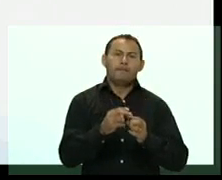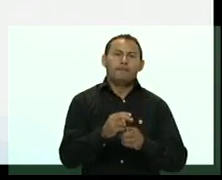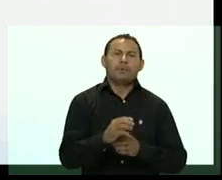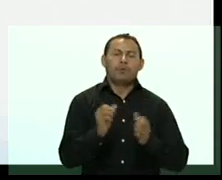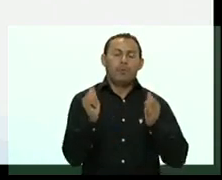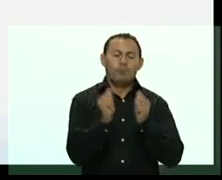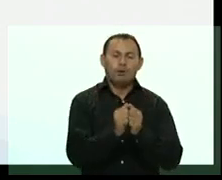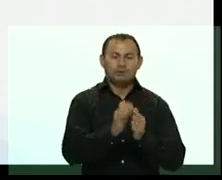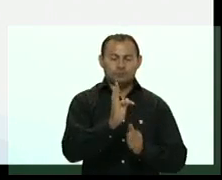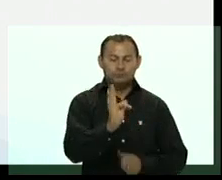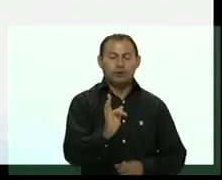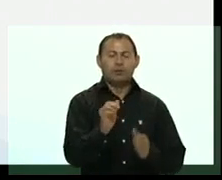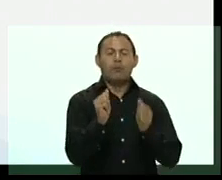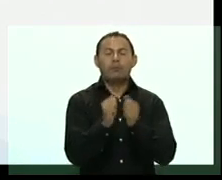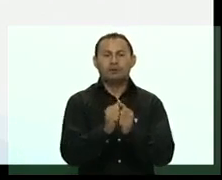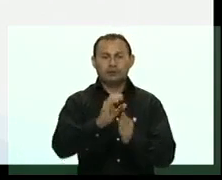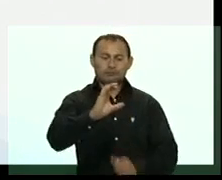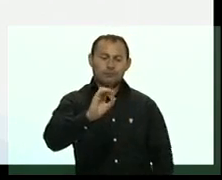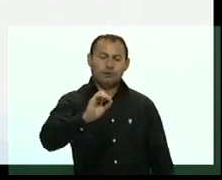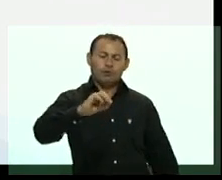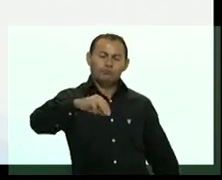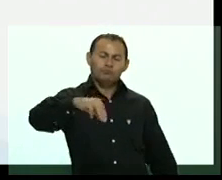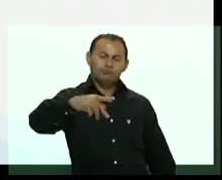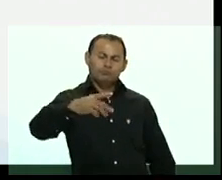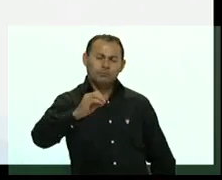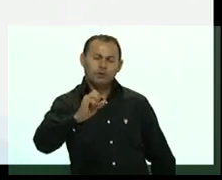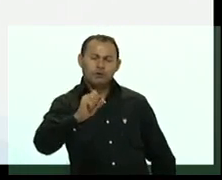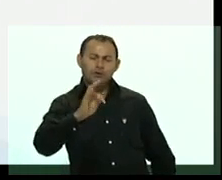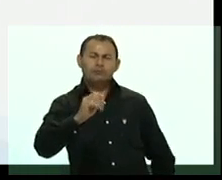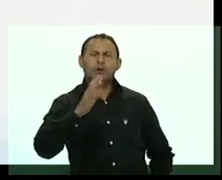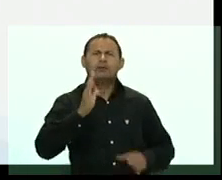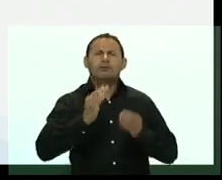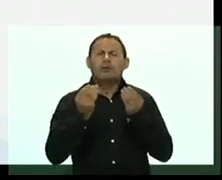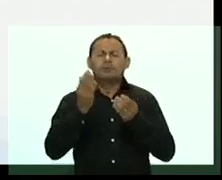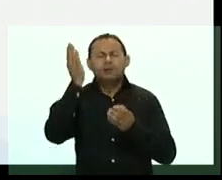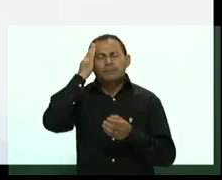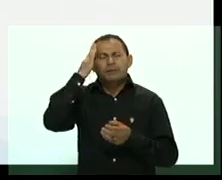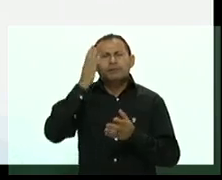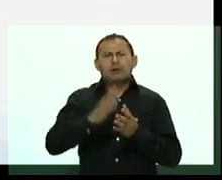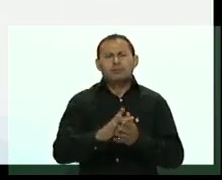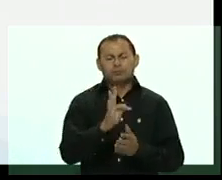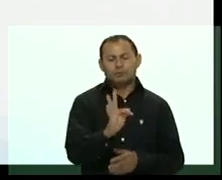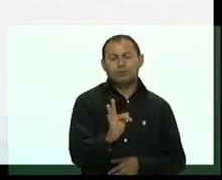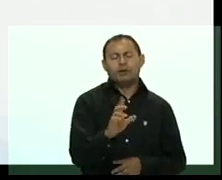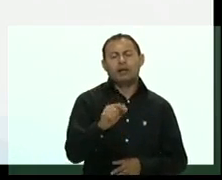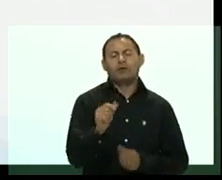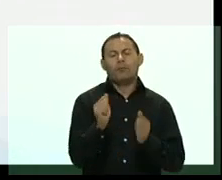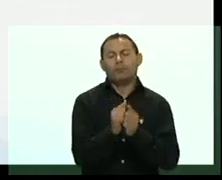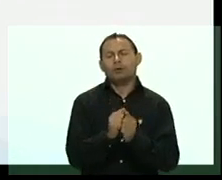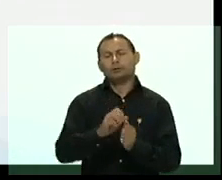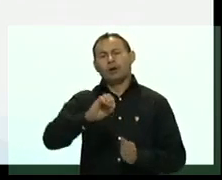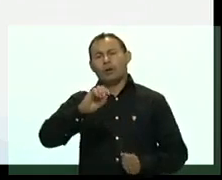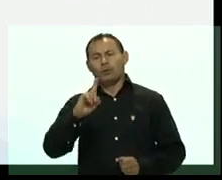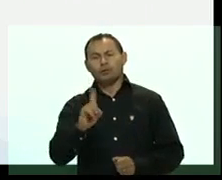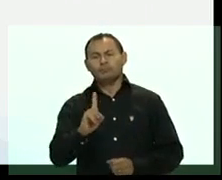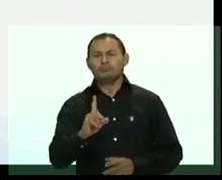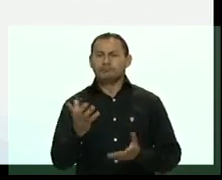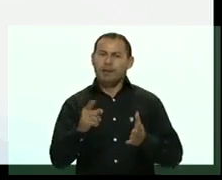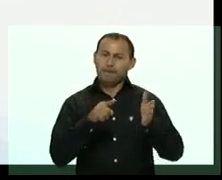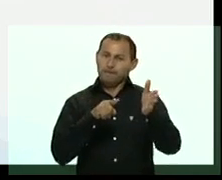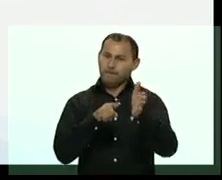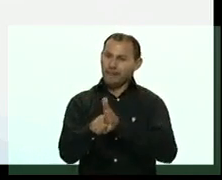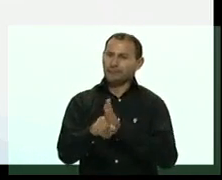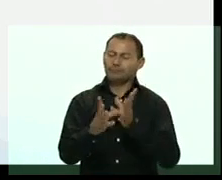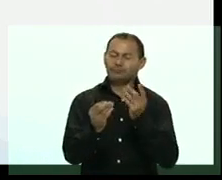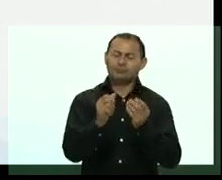compostas, fazendo um resumão aqui, né? Mas como que a gente faz para identificar quando uma função é ou não composta? É uma pergunta